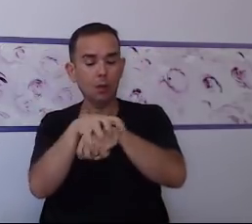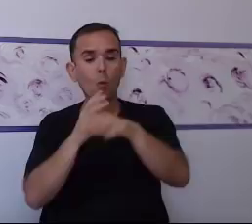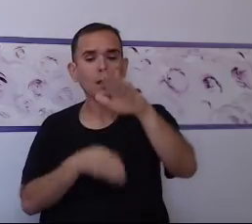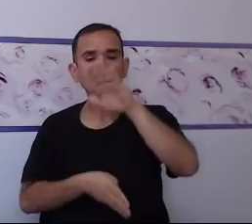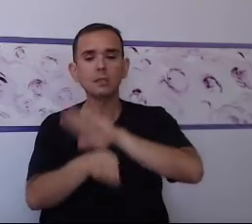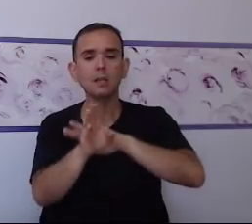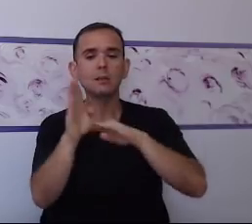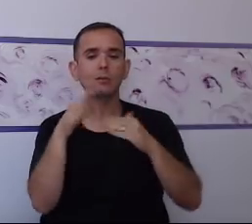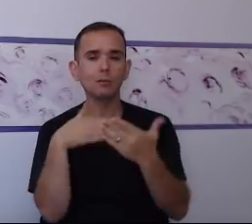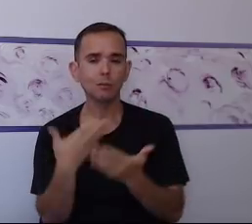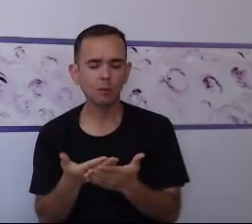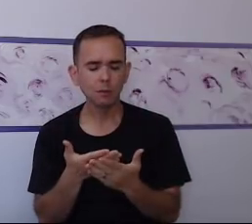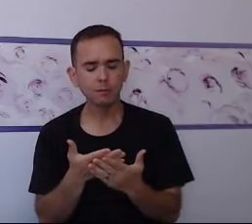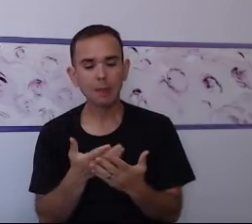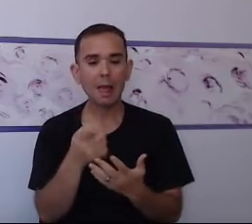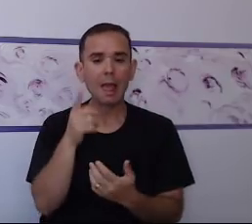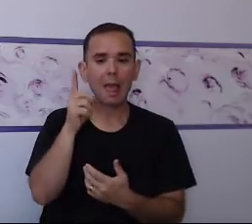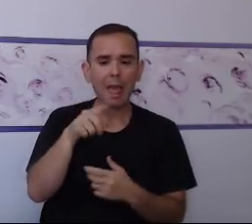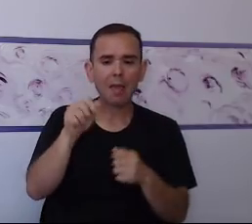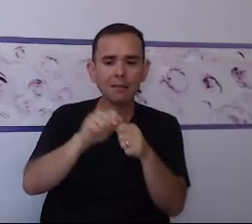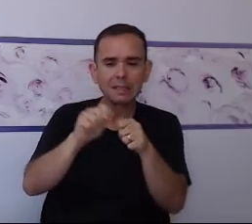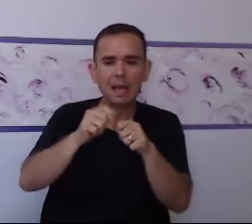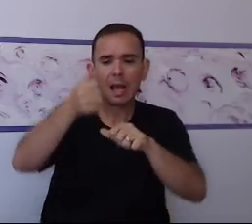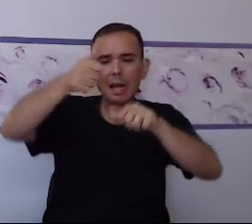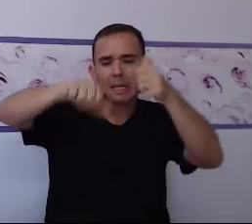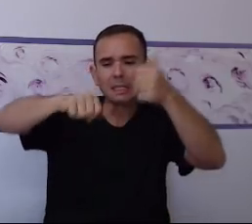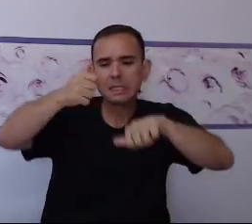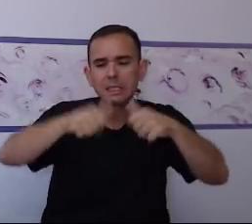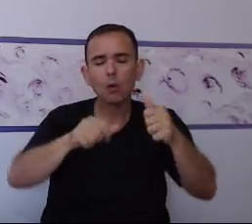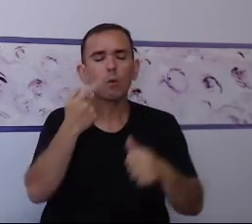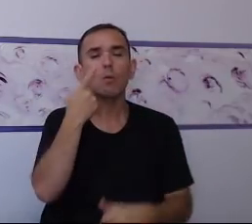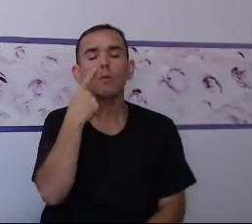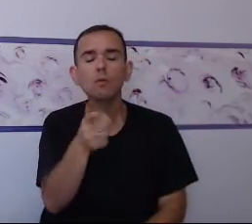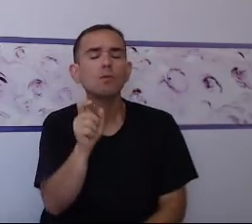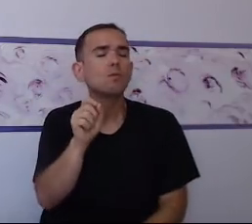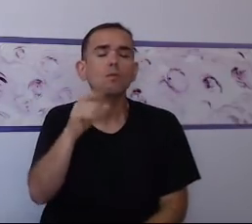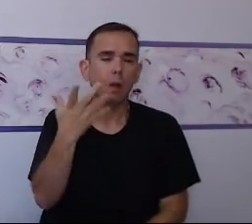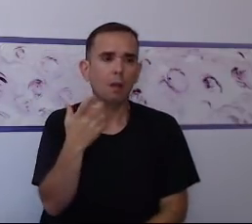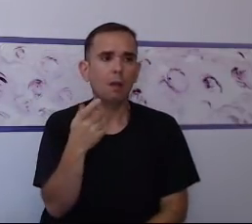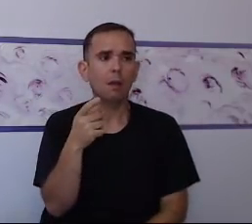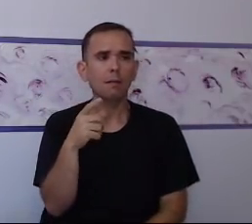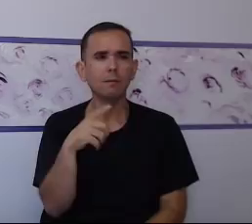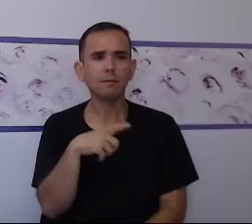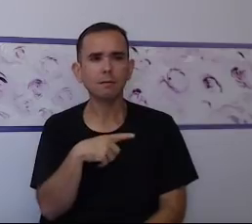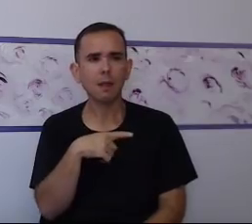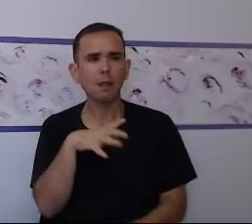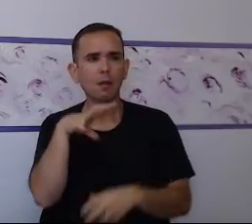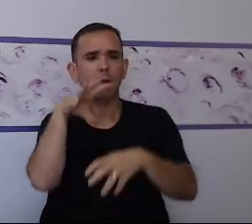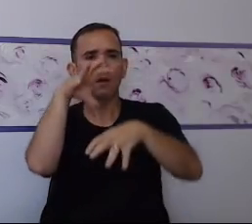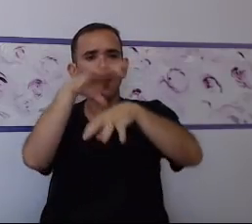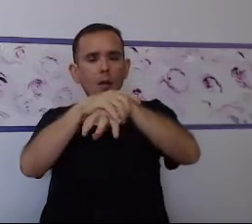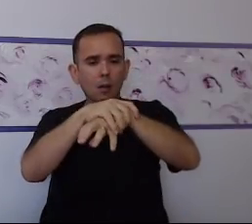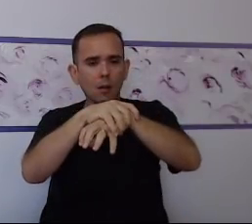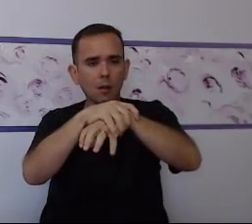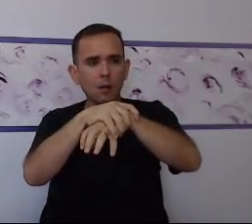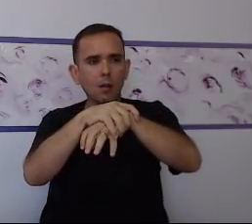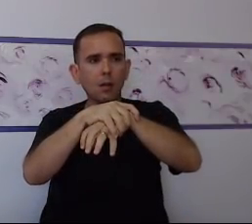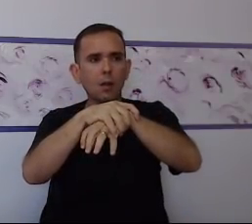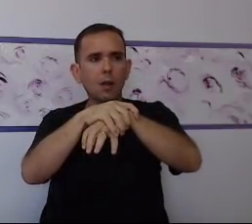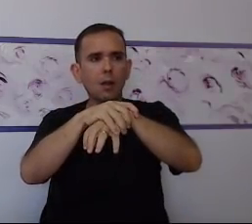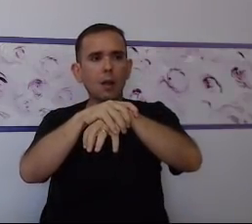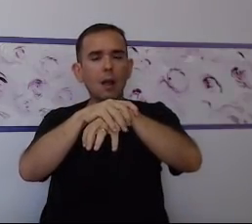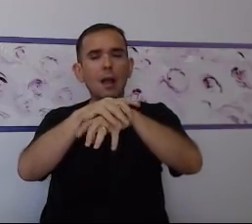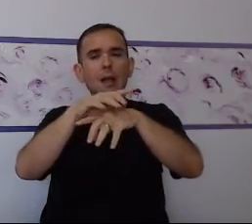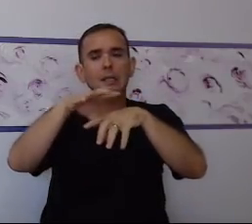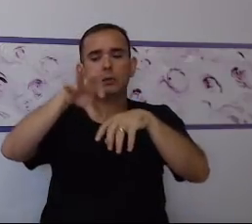escola, a primeira coisa que a gente faz é a avaliação da apreensão. Essa criança ela tem uma apreensão palmar, ela tem uma apreensão